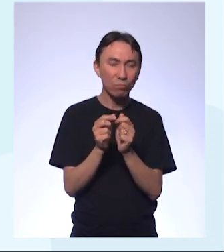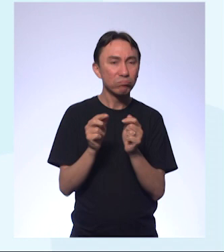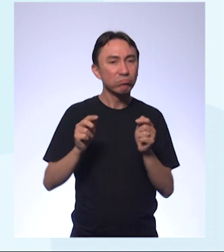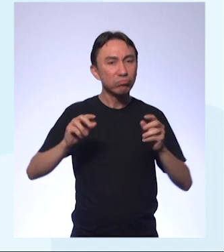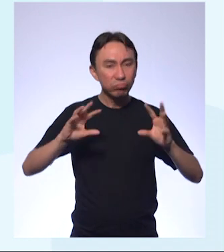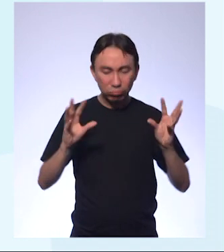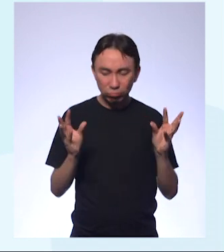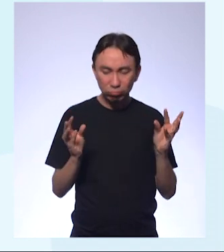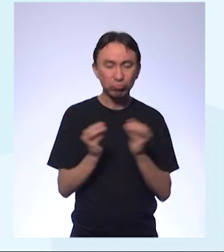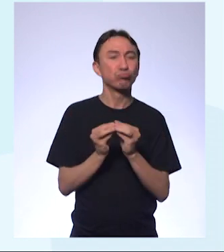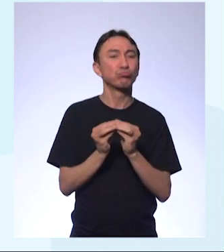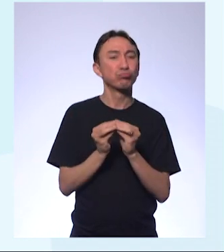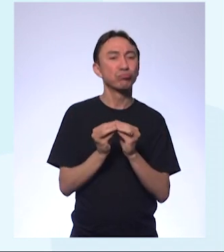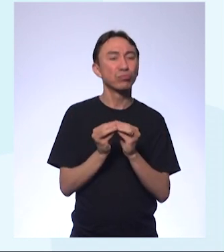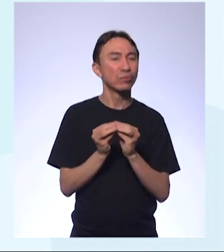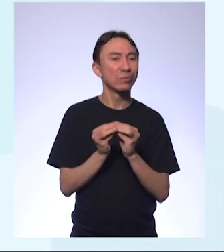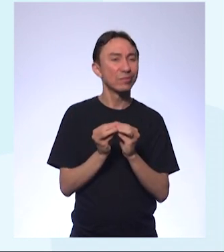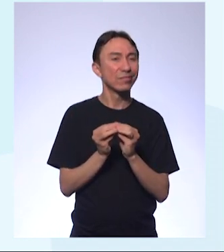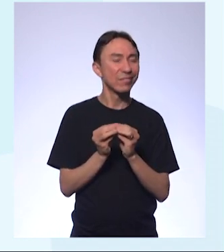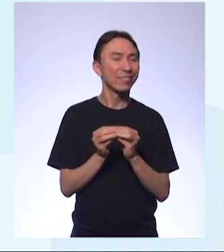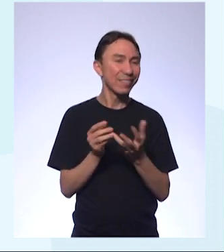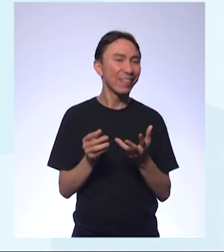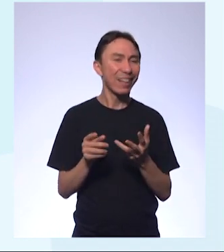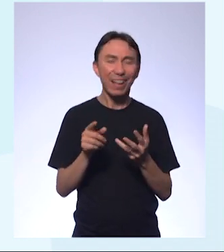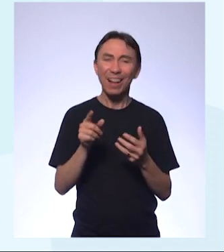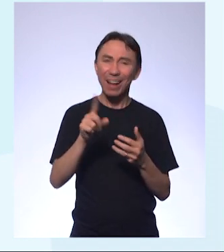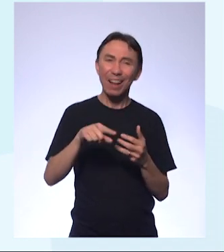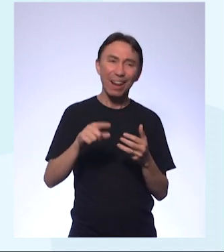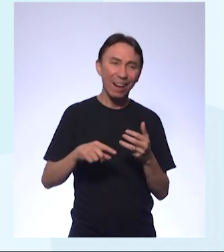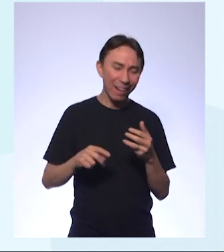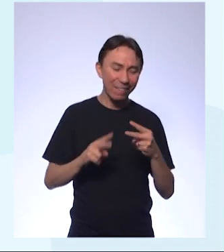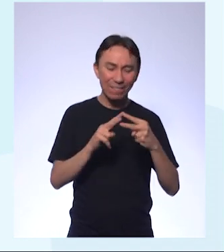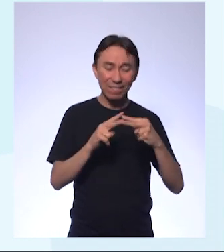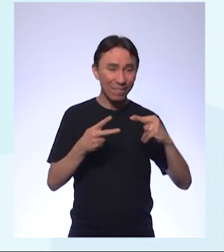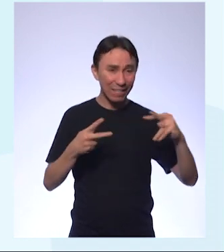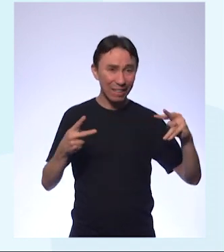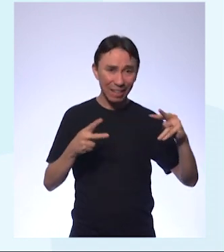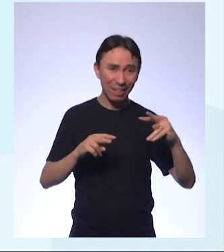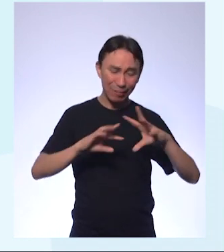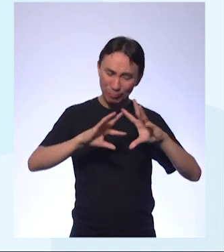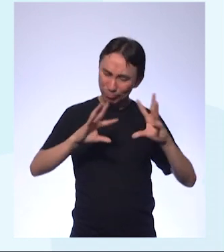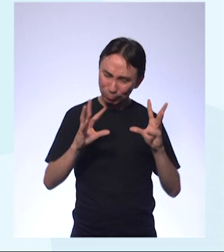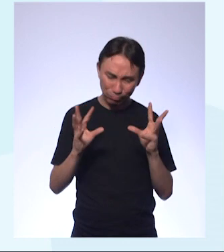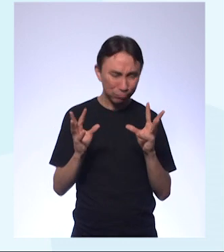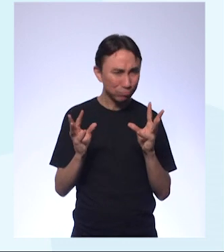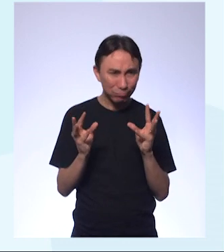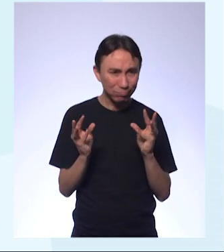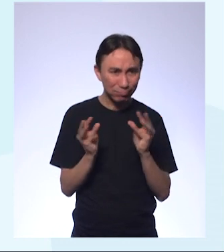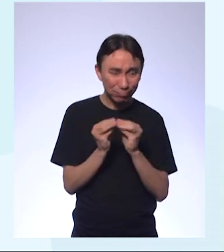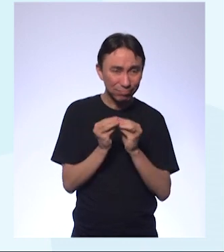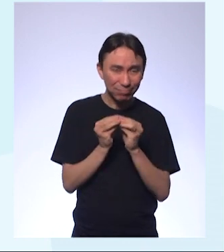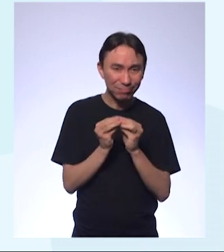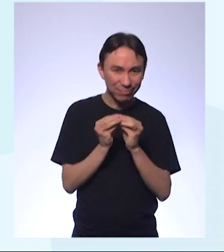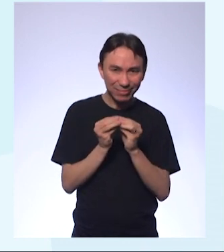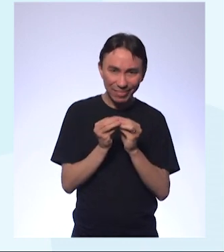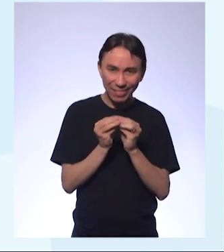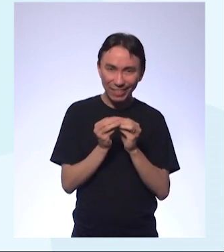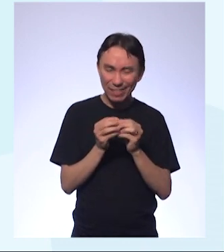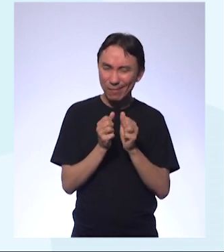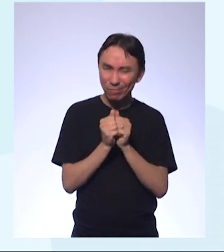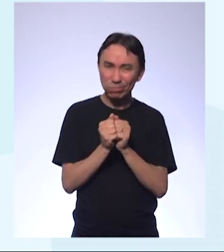está enroladinha, né? Elas estão unidas ali nessa forma mais espiralada e mais condensada,